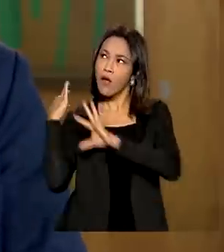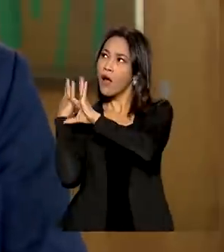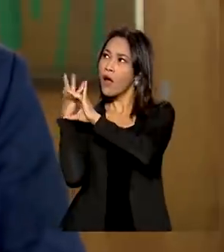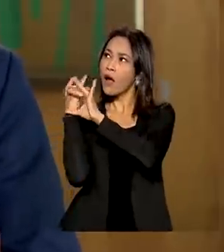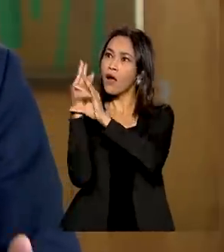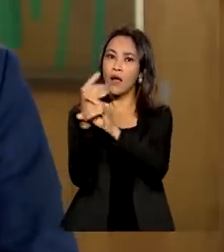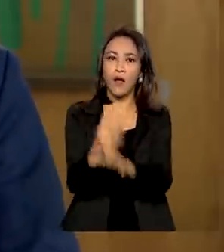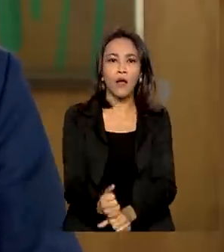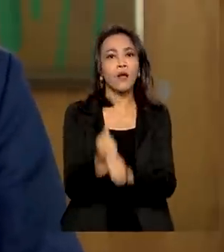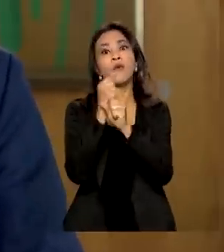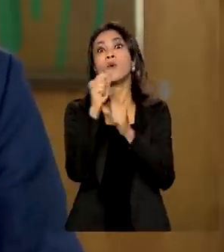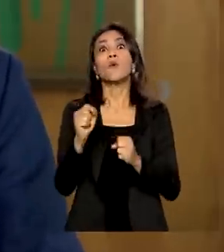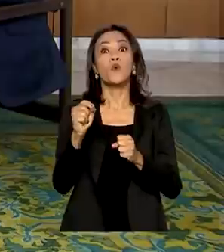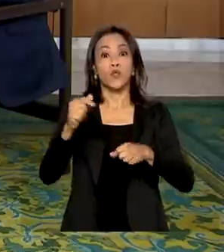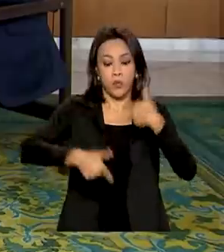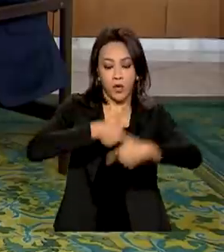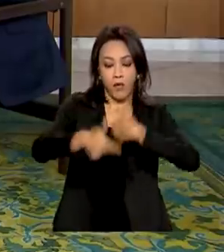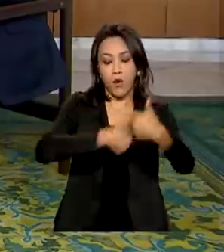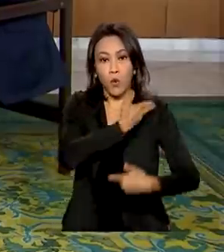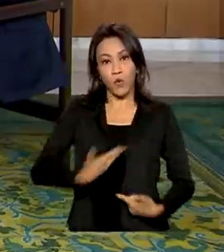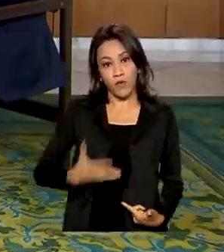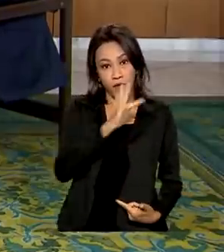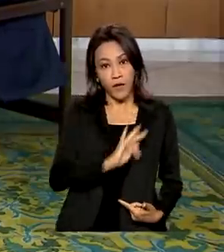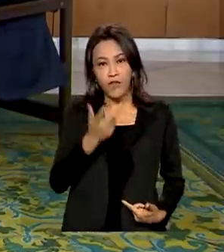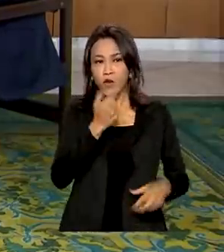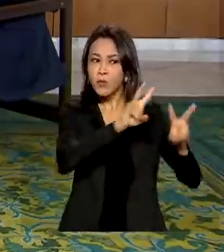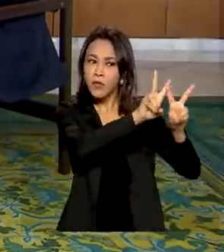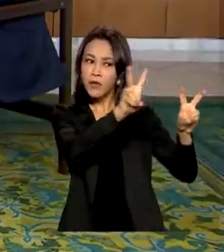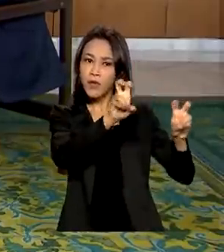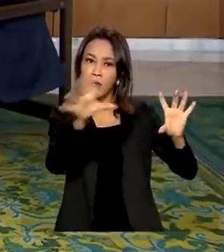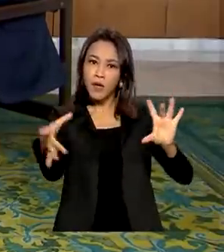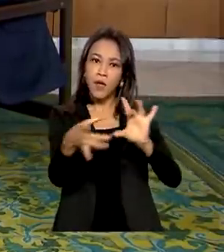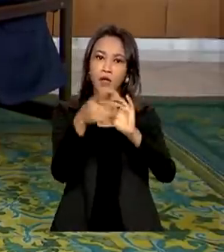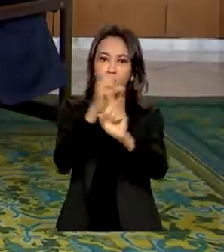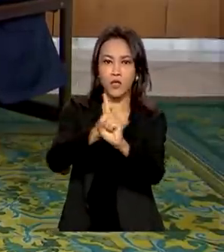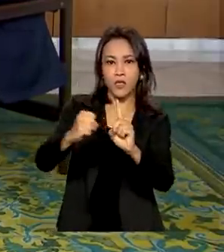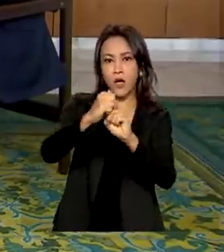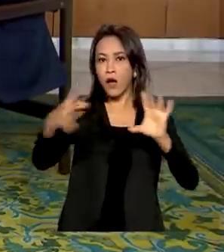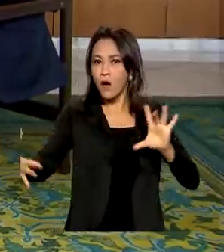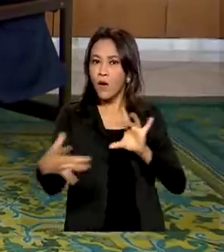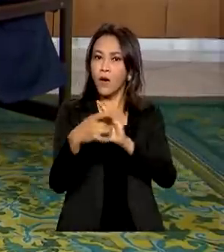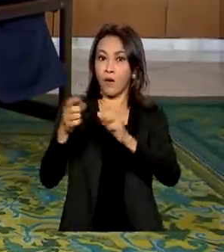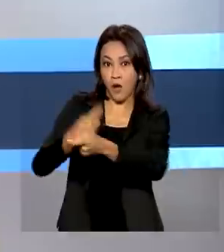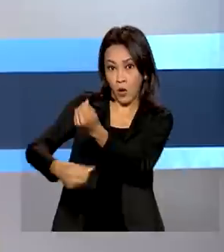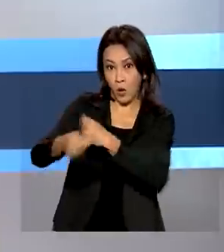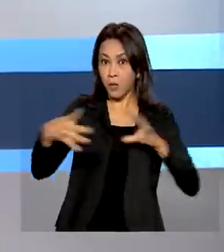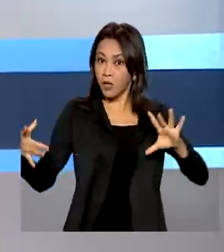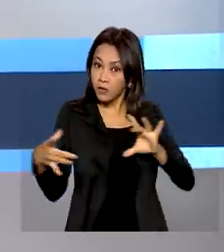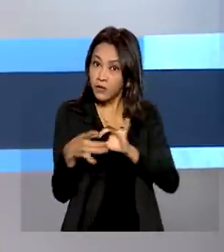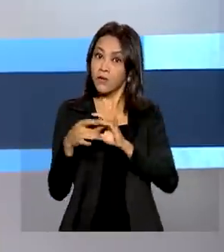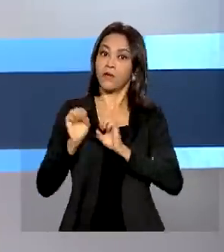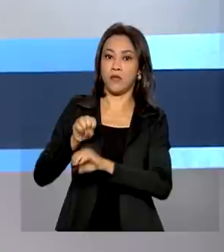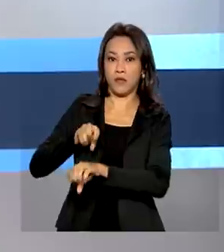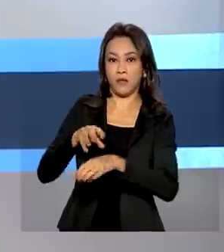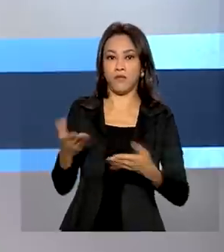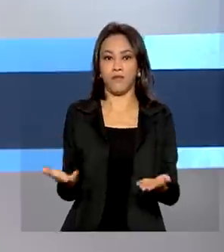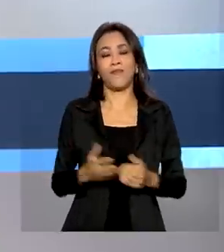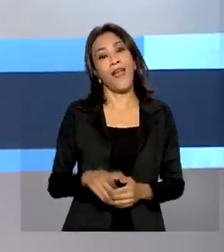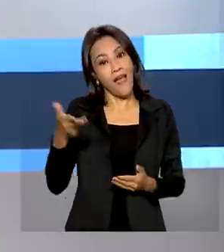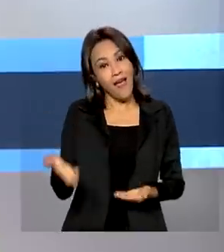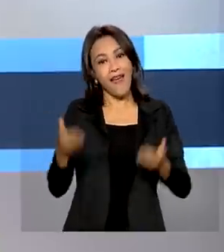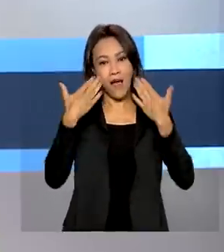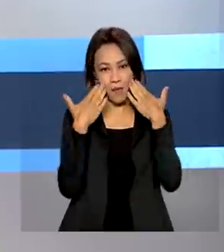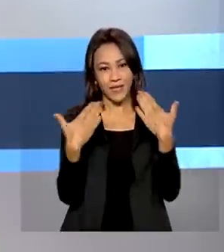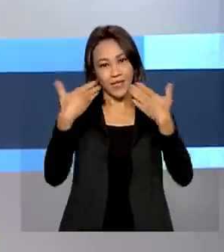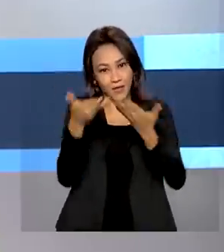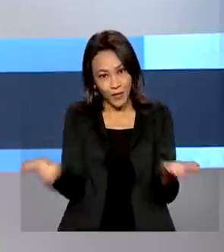do governo federal e falou de temas ligados às áreas social, econômica e da educação. Esse é um dos destaques de hoje